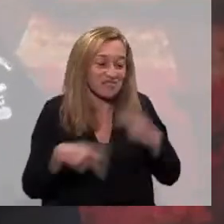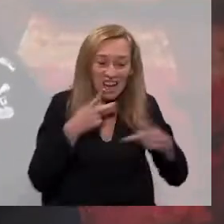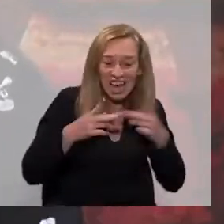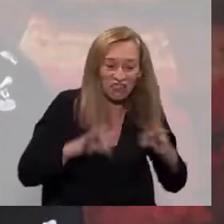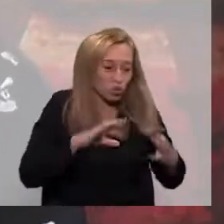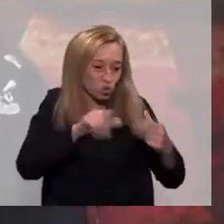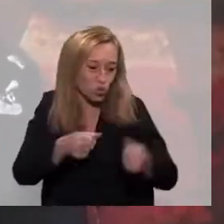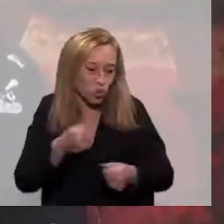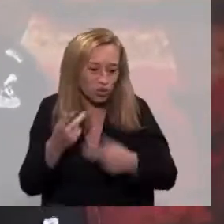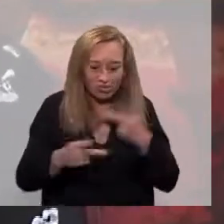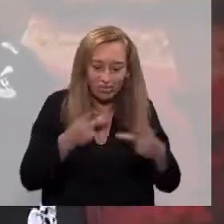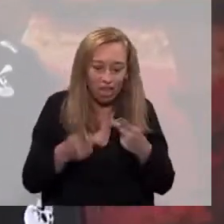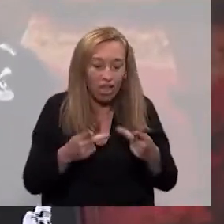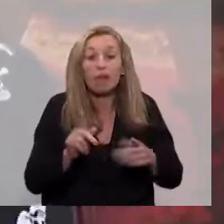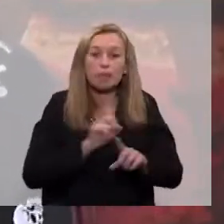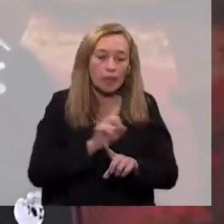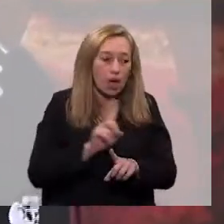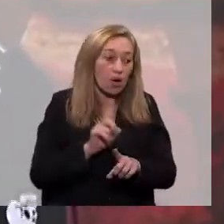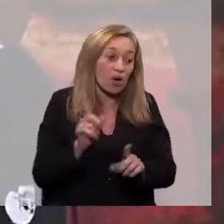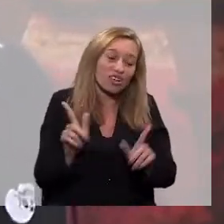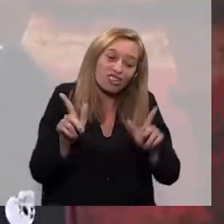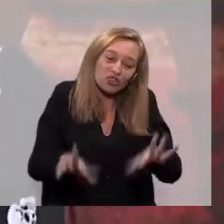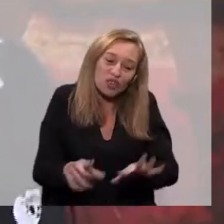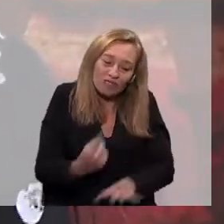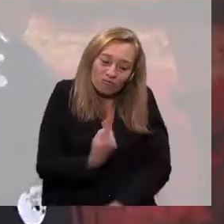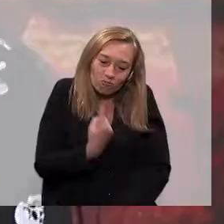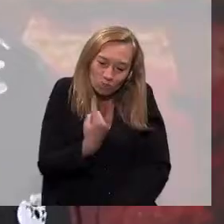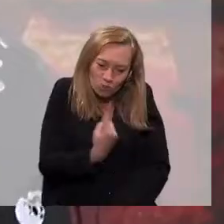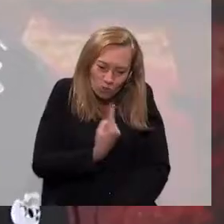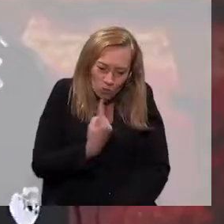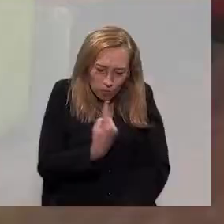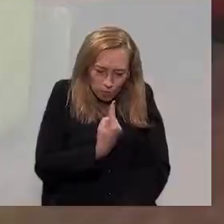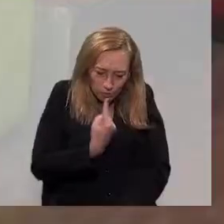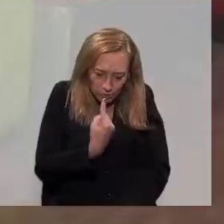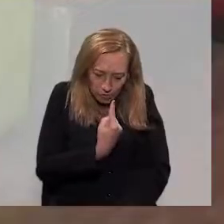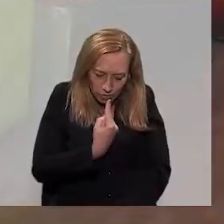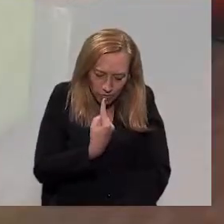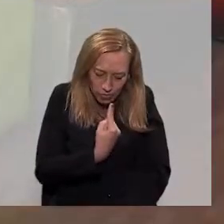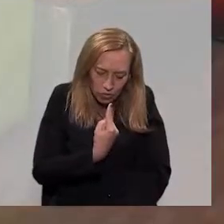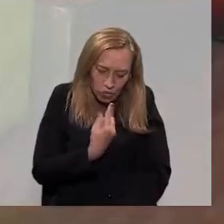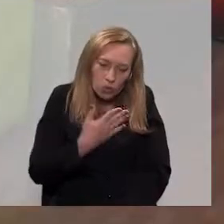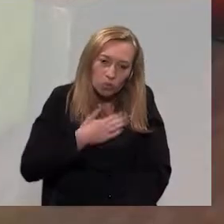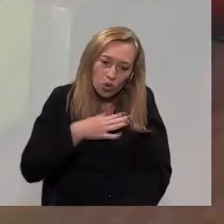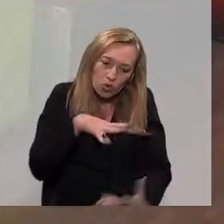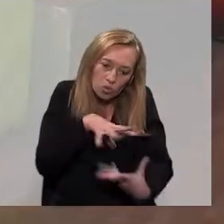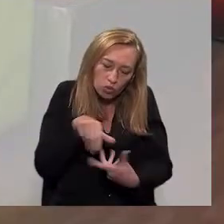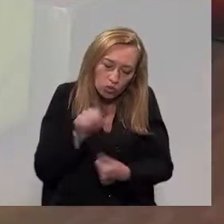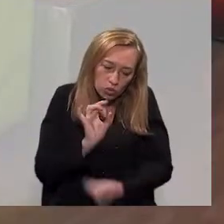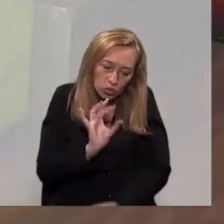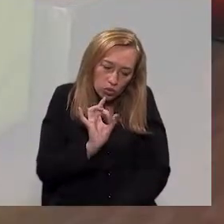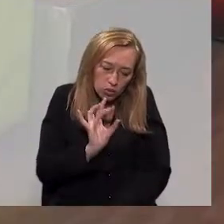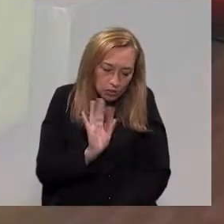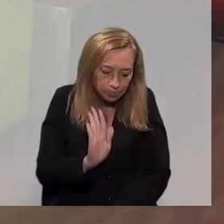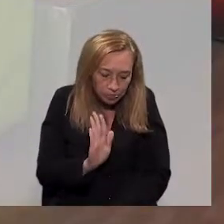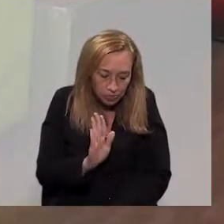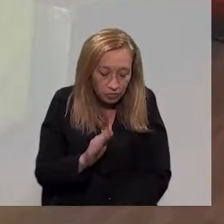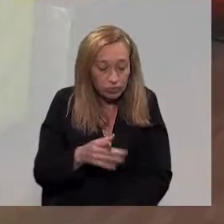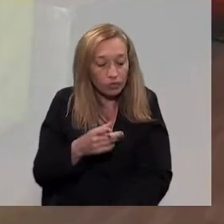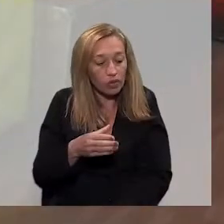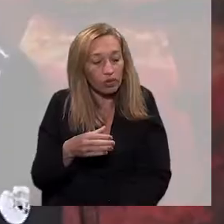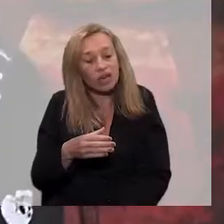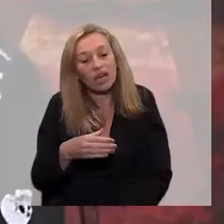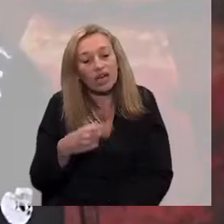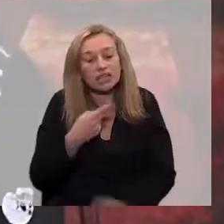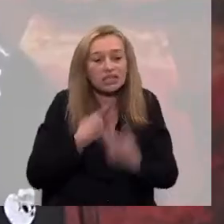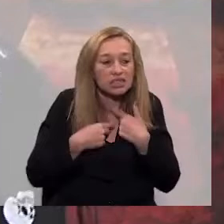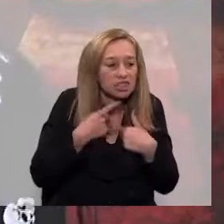todo mundo. Eu já estava muito mais fechada. Mais quietinha, né? Sim. No seu mundo, né? E eu comecei a me